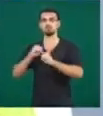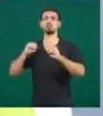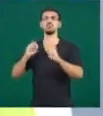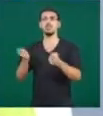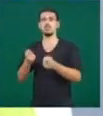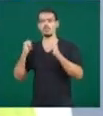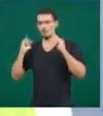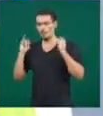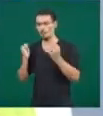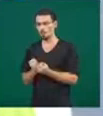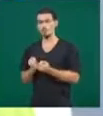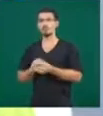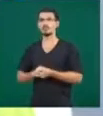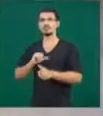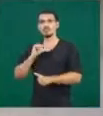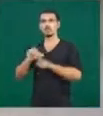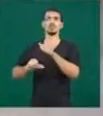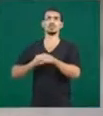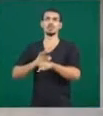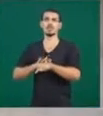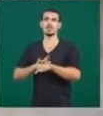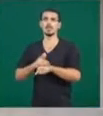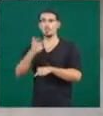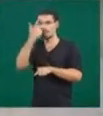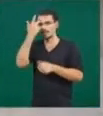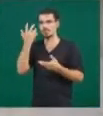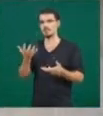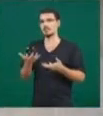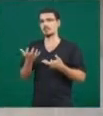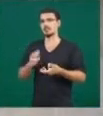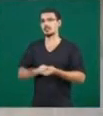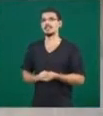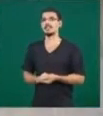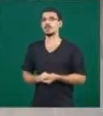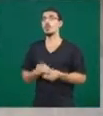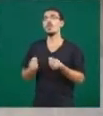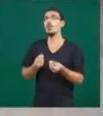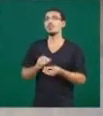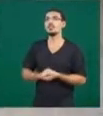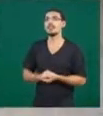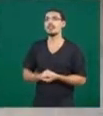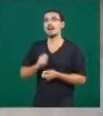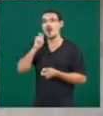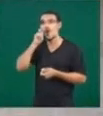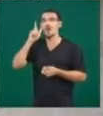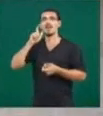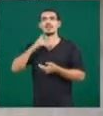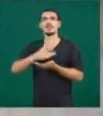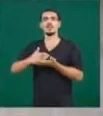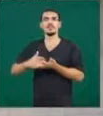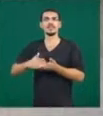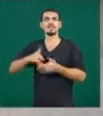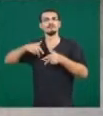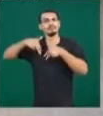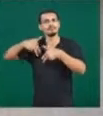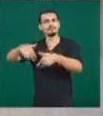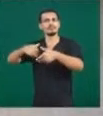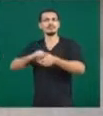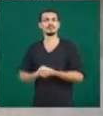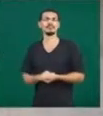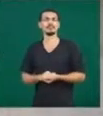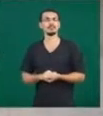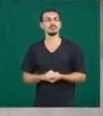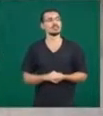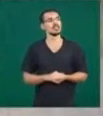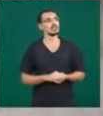de doença, ela tem que querer. Sabe como você vai querer? Acordando amanhã e começando pelo menos com uma caminhada. E o mais interessante é que a